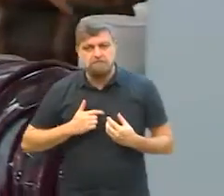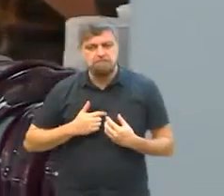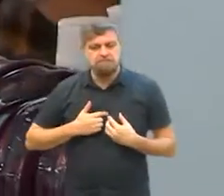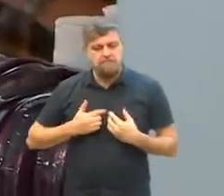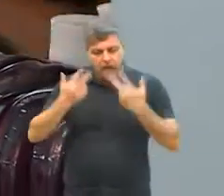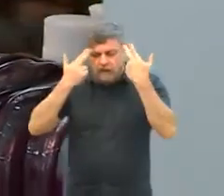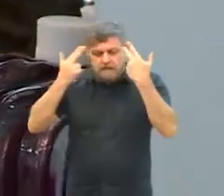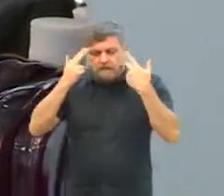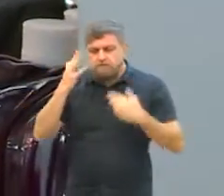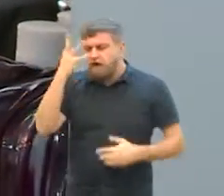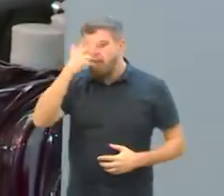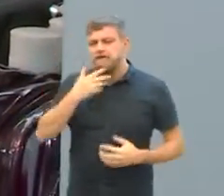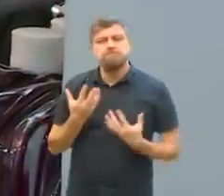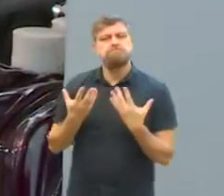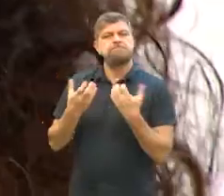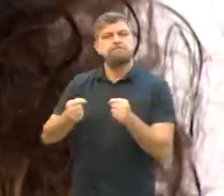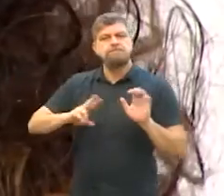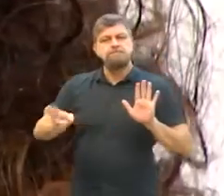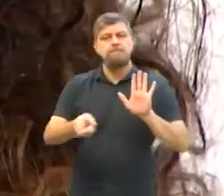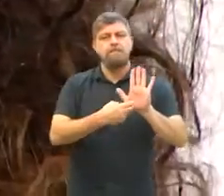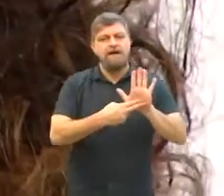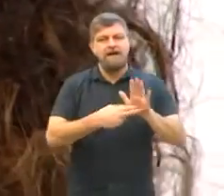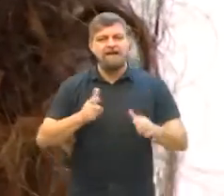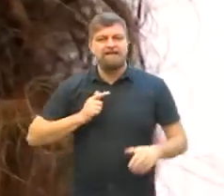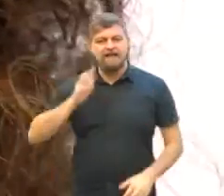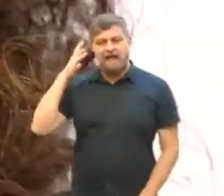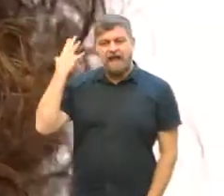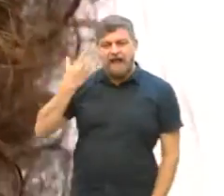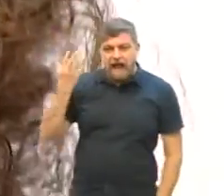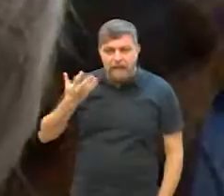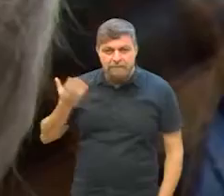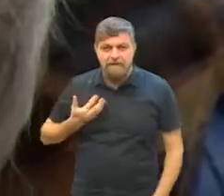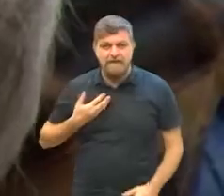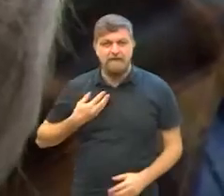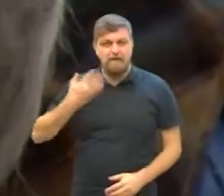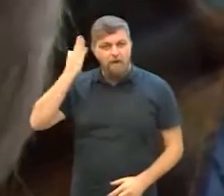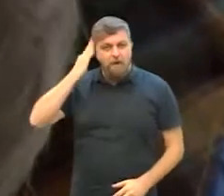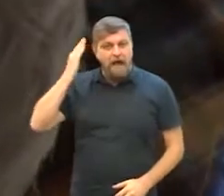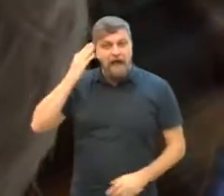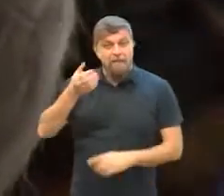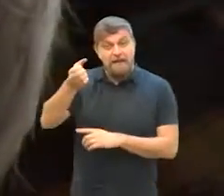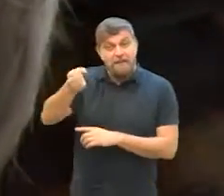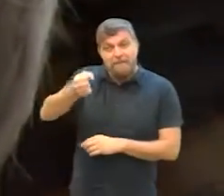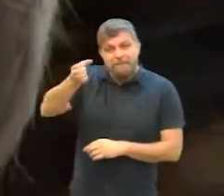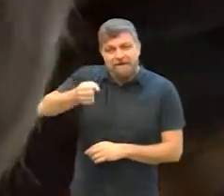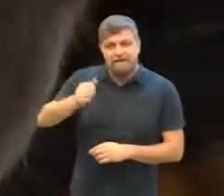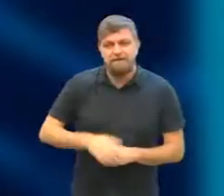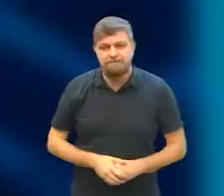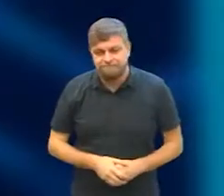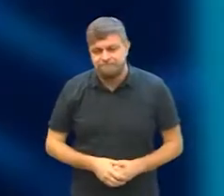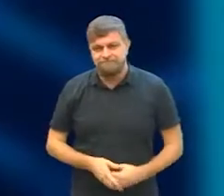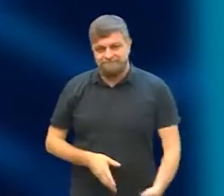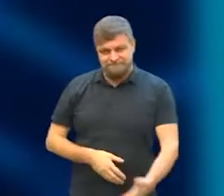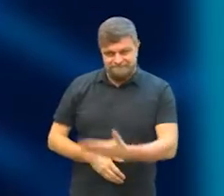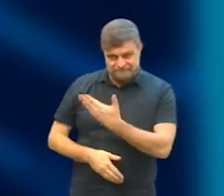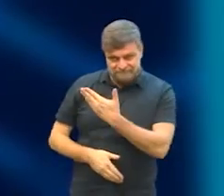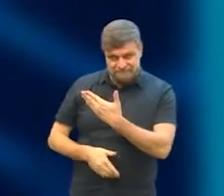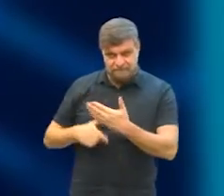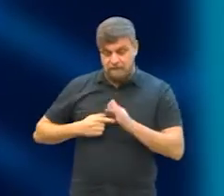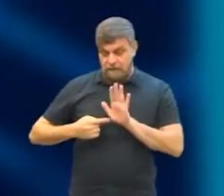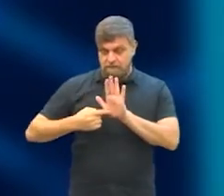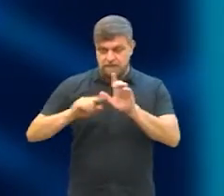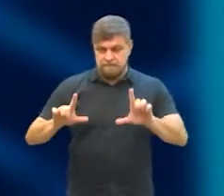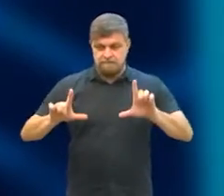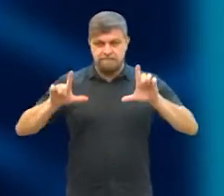que assumiram a beleza natural, que pode ser traduzida em cachos, cabelos grisalhos ou brancos. A atriz